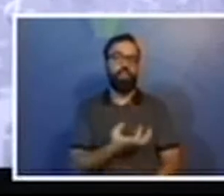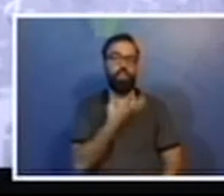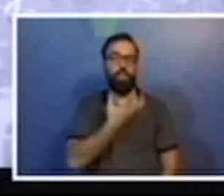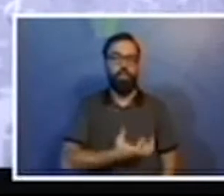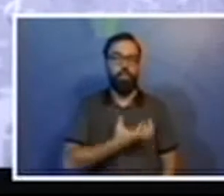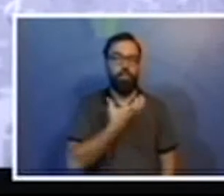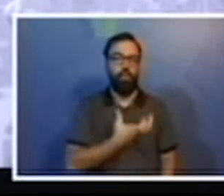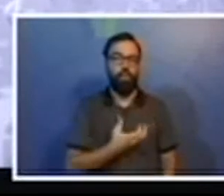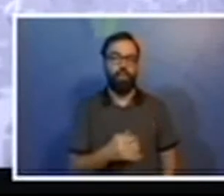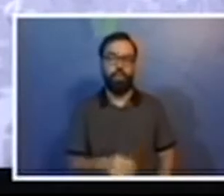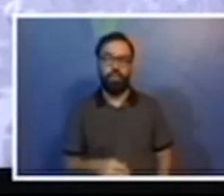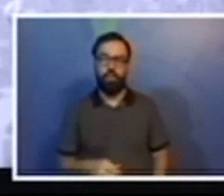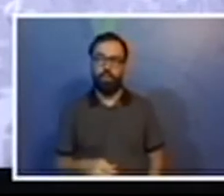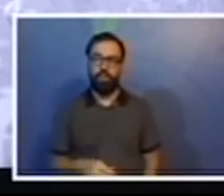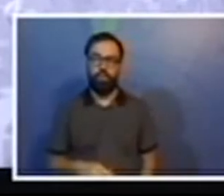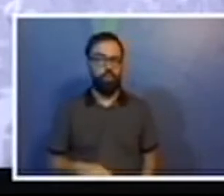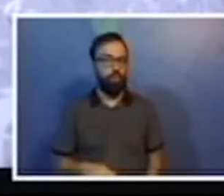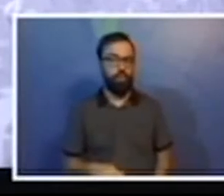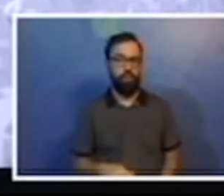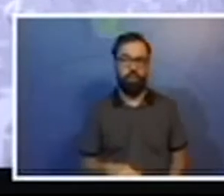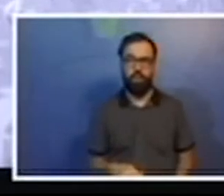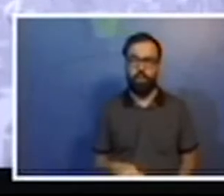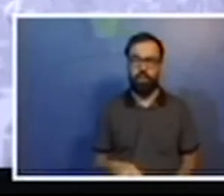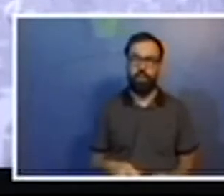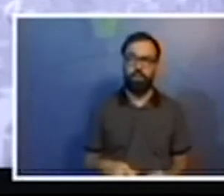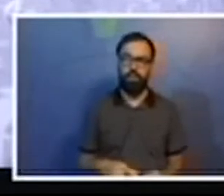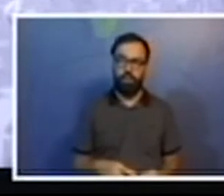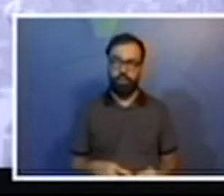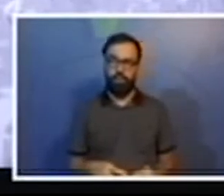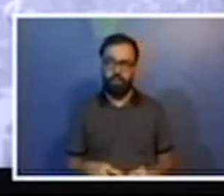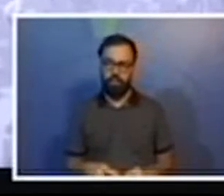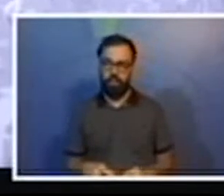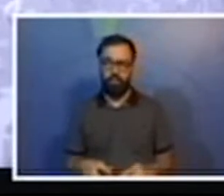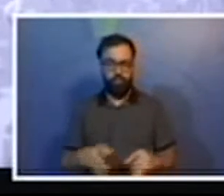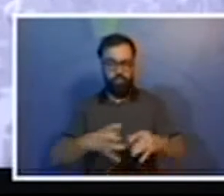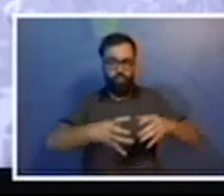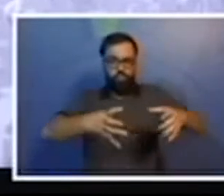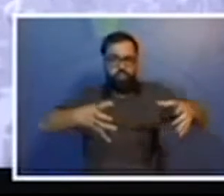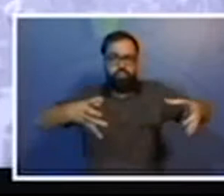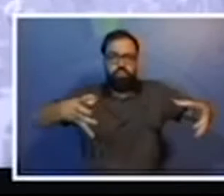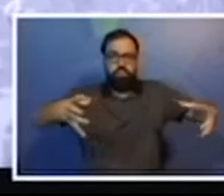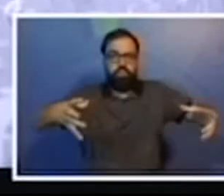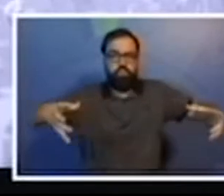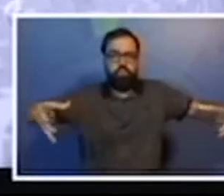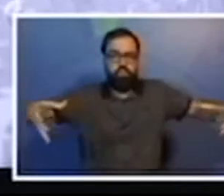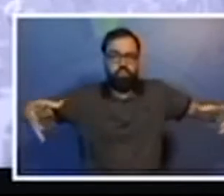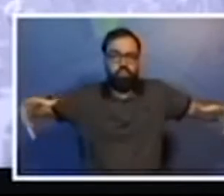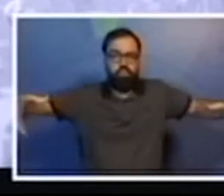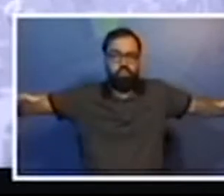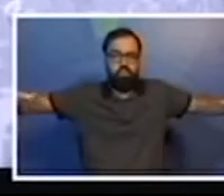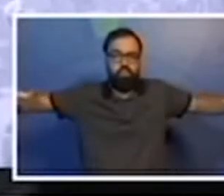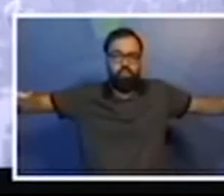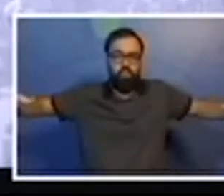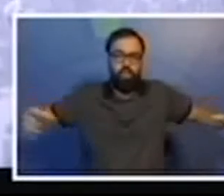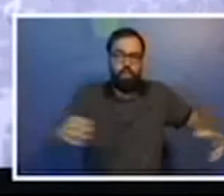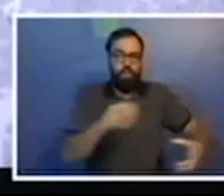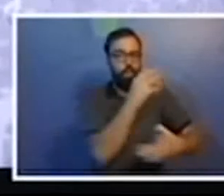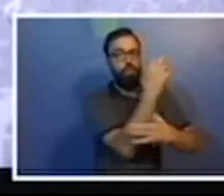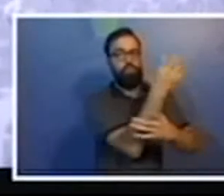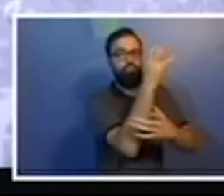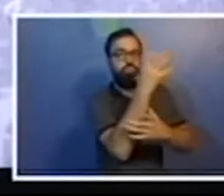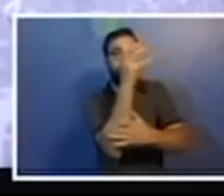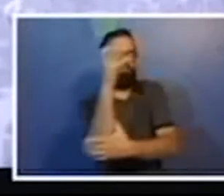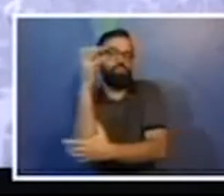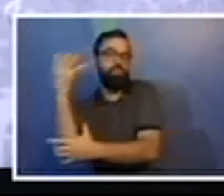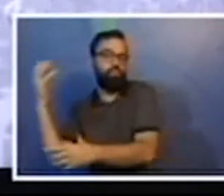árvore ela forma a maior floresta do mundo em extensão não em biodiversidade que a pressa amazônica em extensão é a Taiga